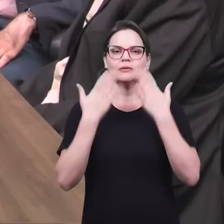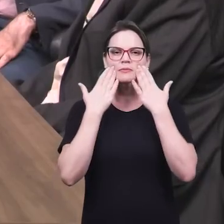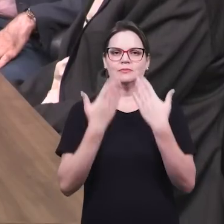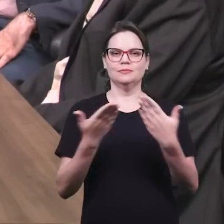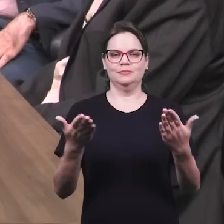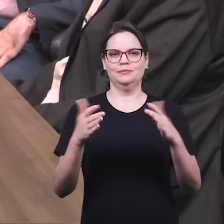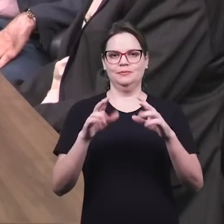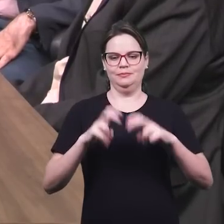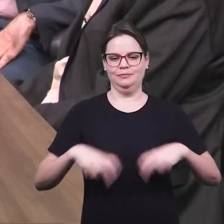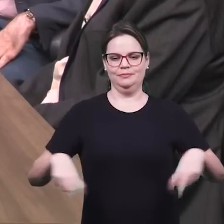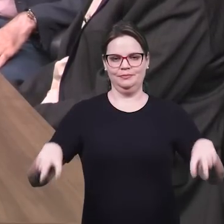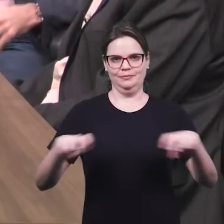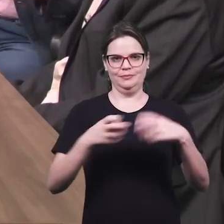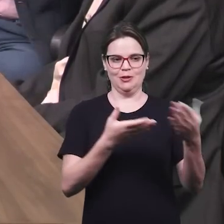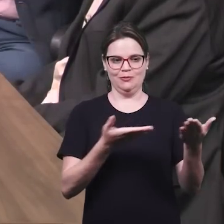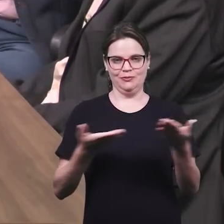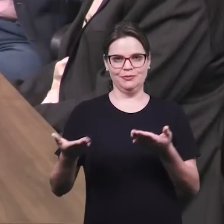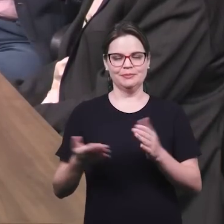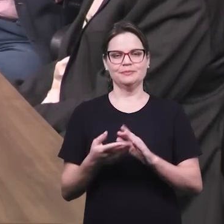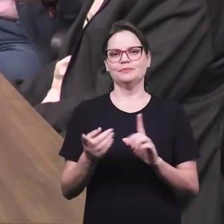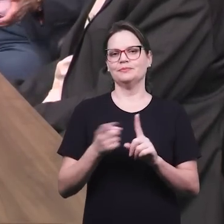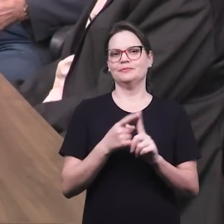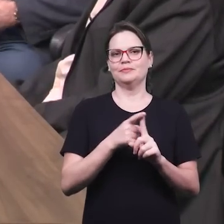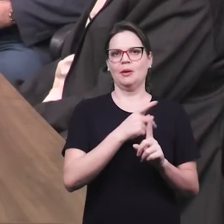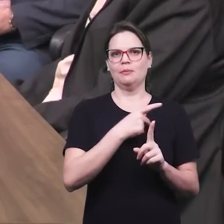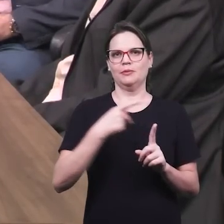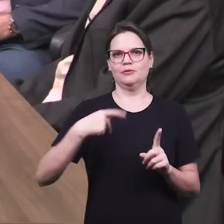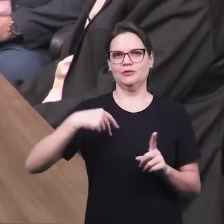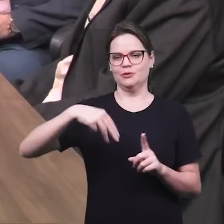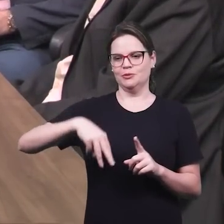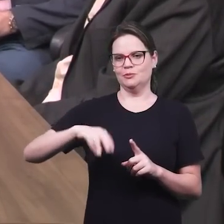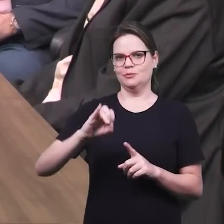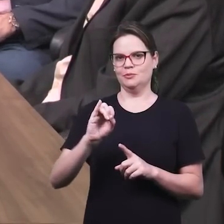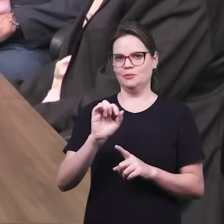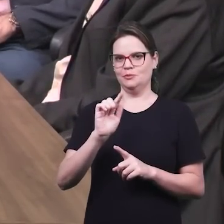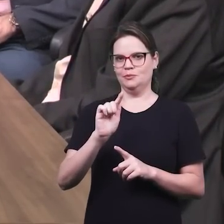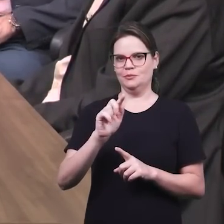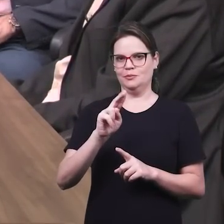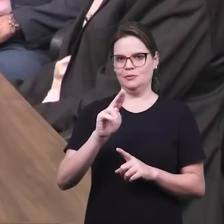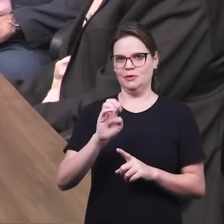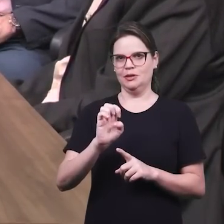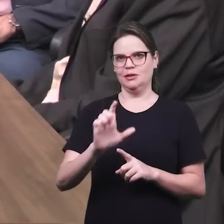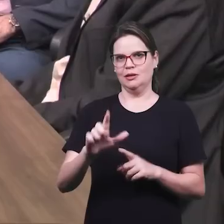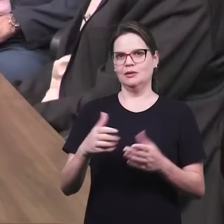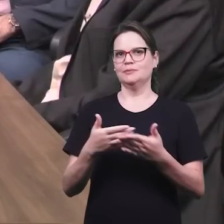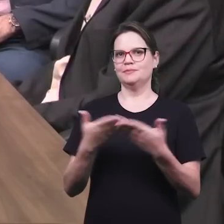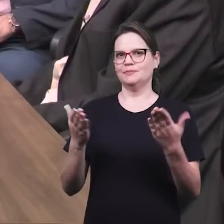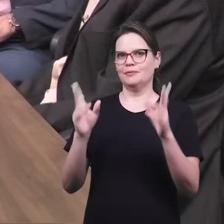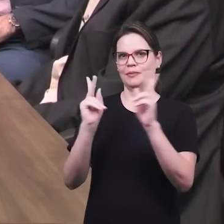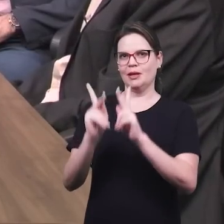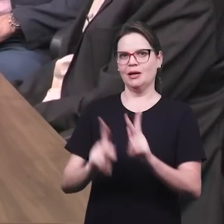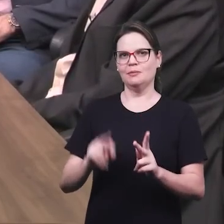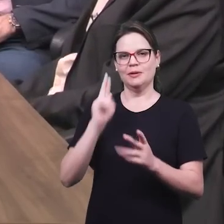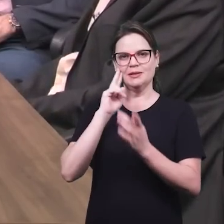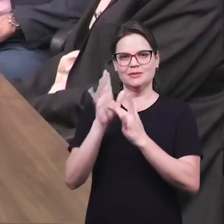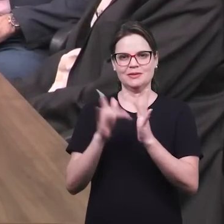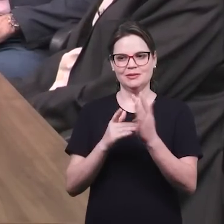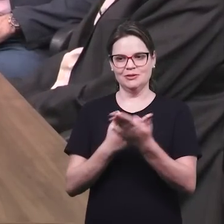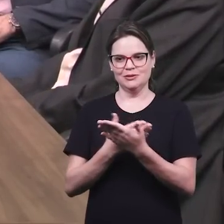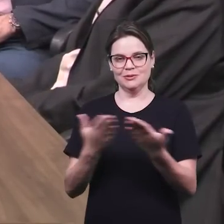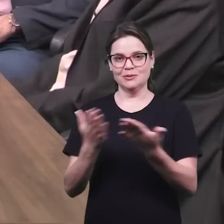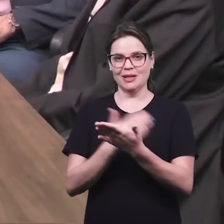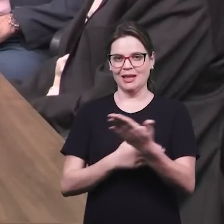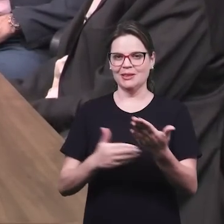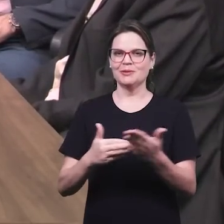estão aqui. Primeiro, professor Miguel Faria, paz do Senhor, seja bem-vindo, pastor. A paz do Senhor a todos.